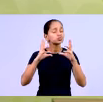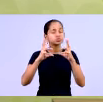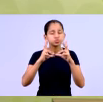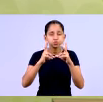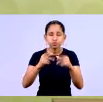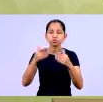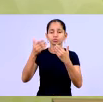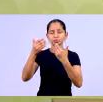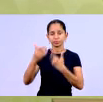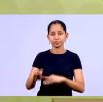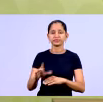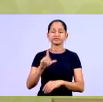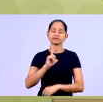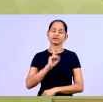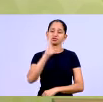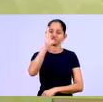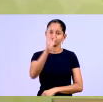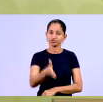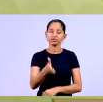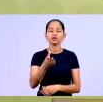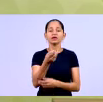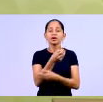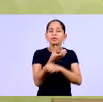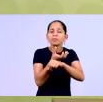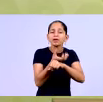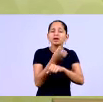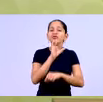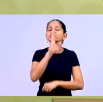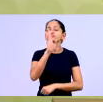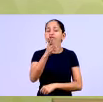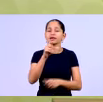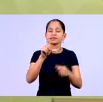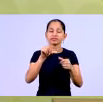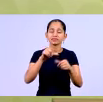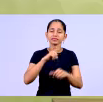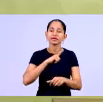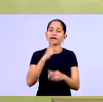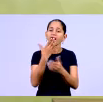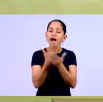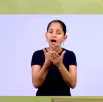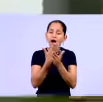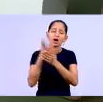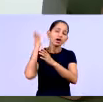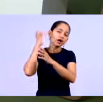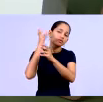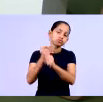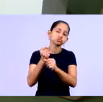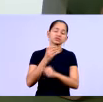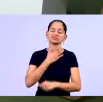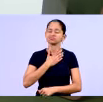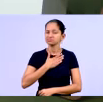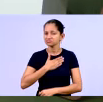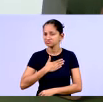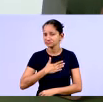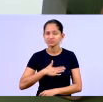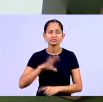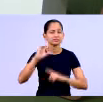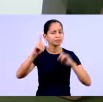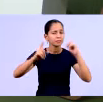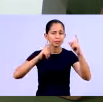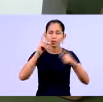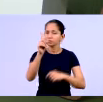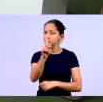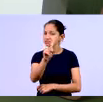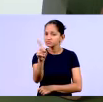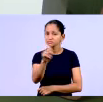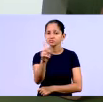no AVA, disponível para você estar estudando. Vai ter aula revisão também, né, professor? Sim. Então, não fique preocupado, vai ter aula revisão